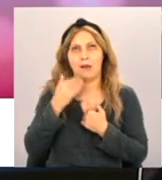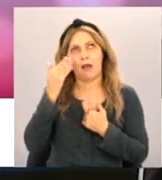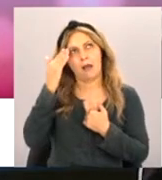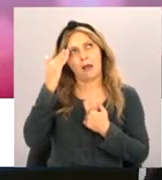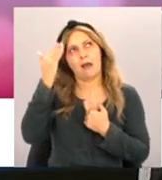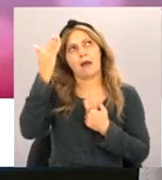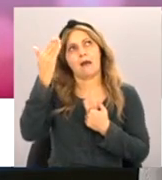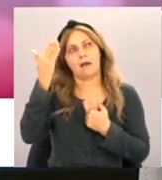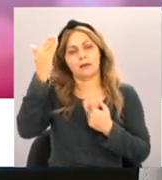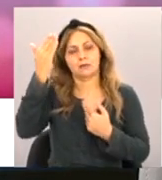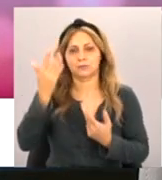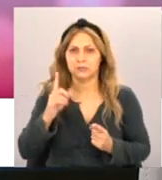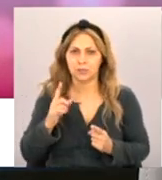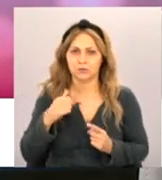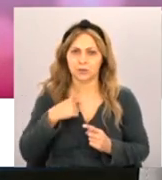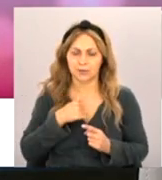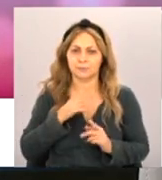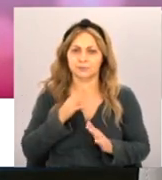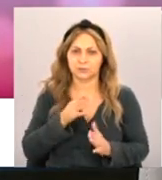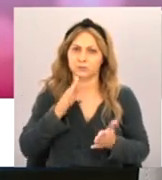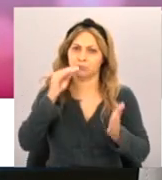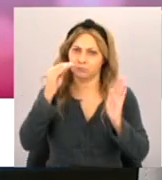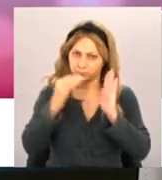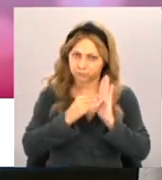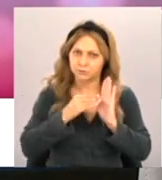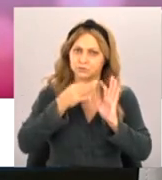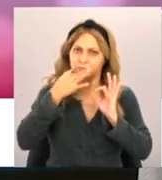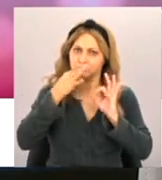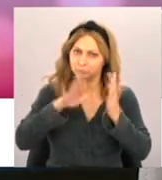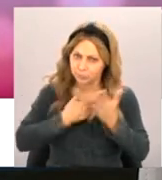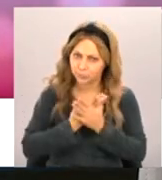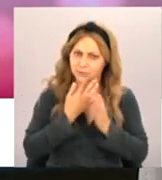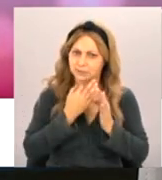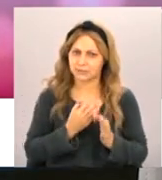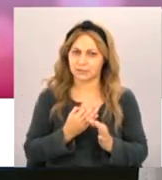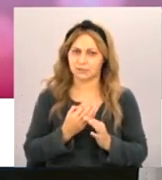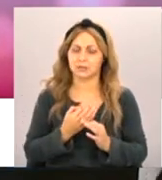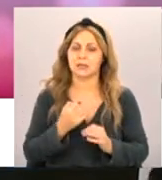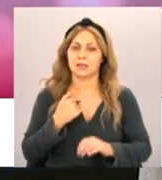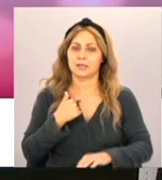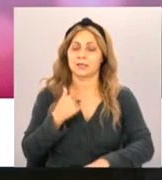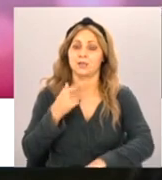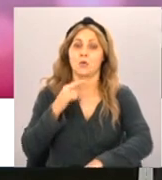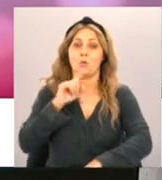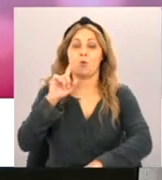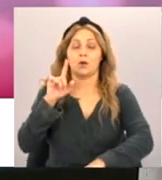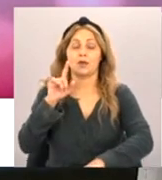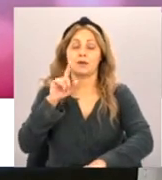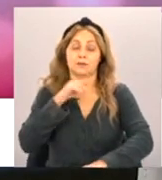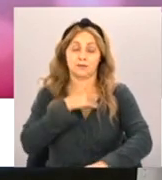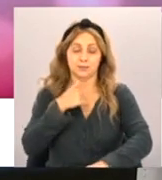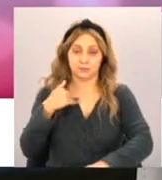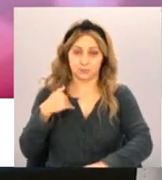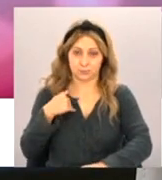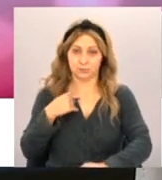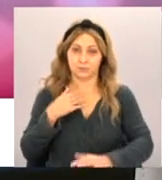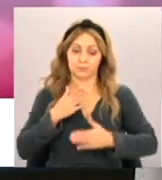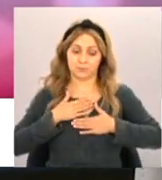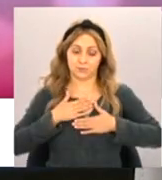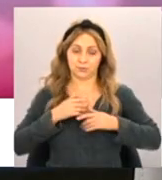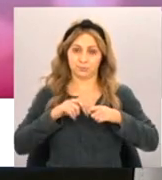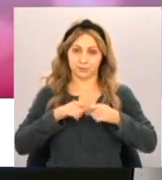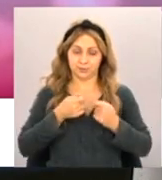que nós vamos ter que fazer escolhas sobre medidas e é um outro tema além da saúde para o bloco de esquerda é muito importante é fundamental porque é isso que vai terminar